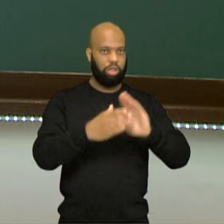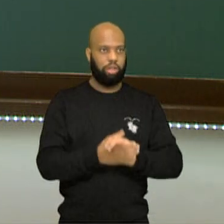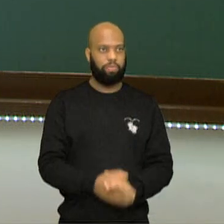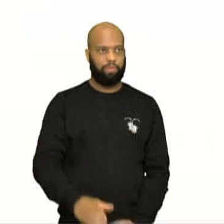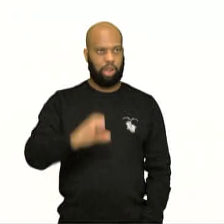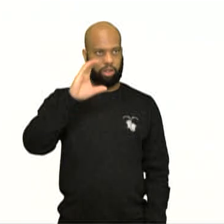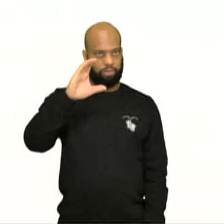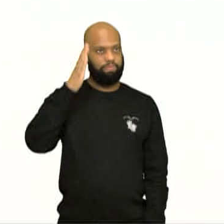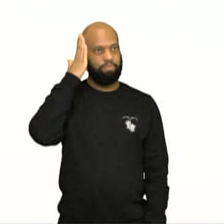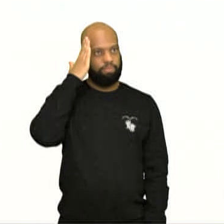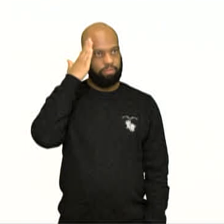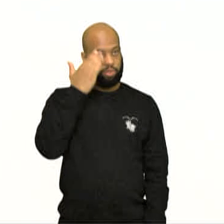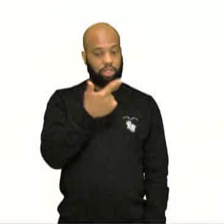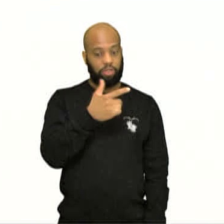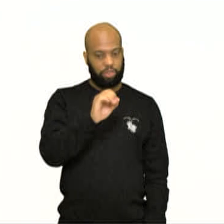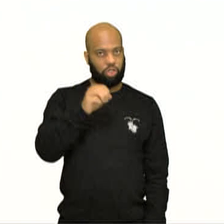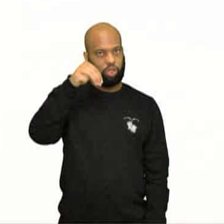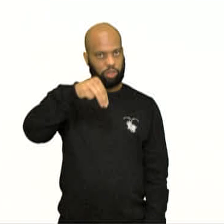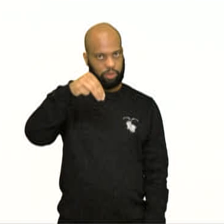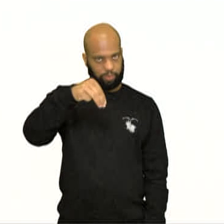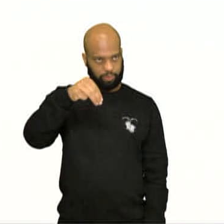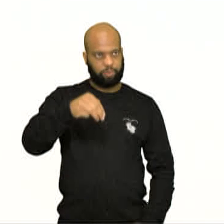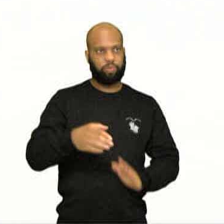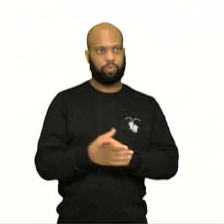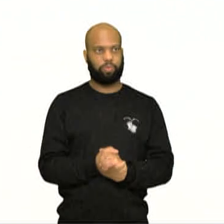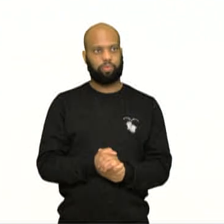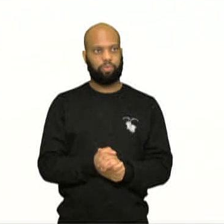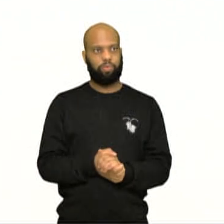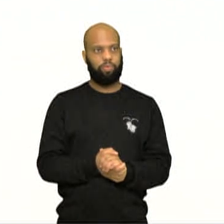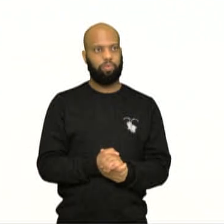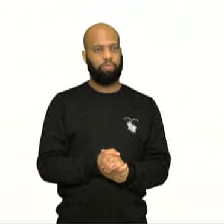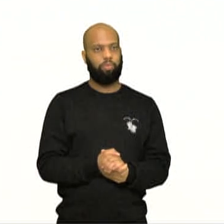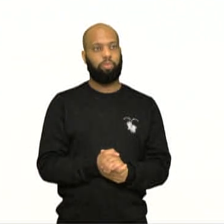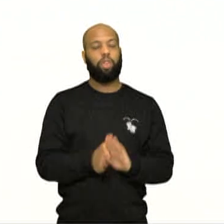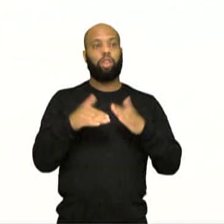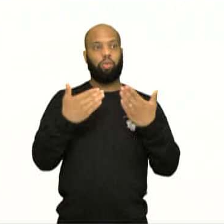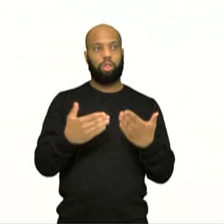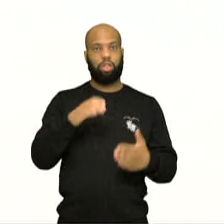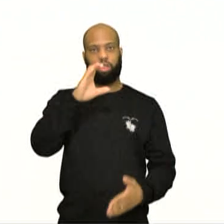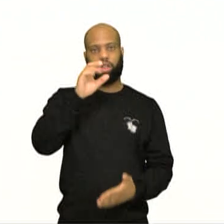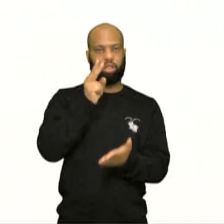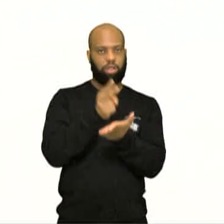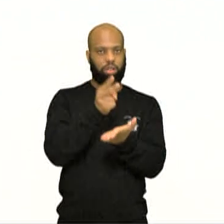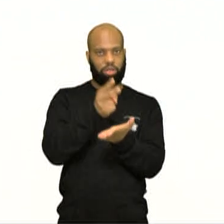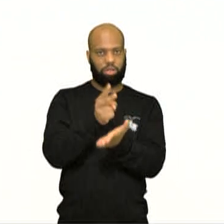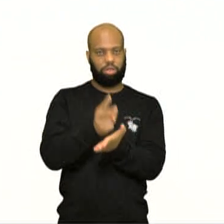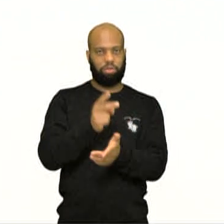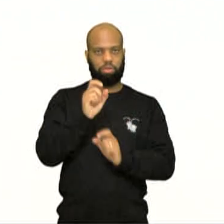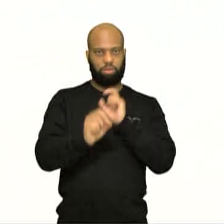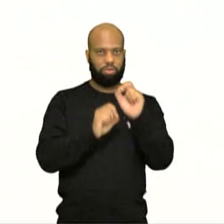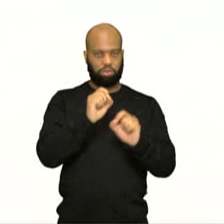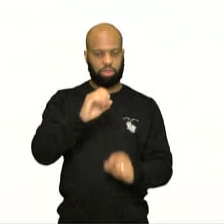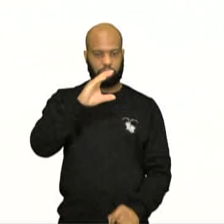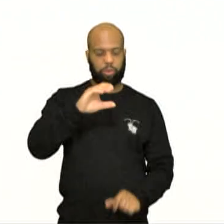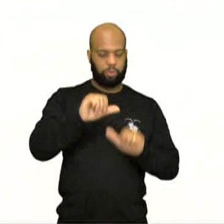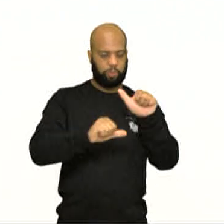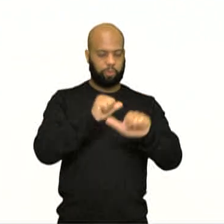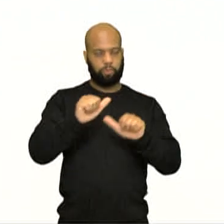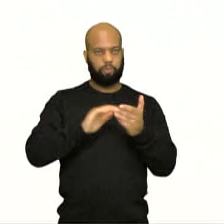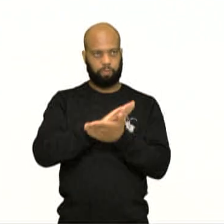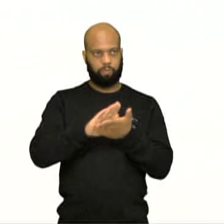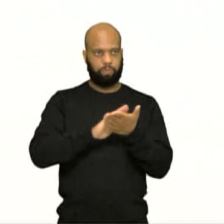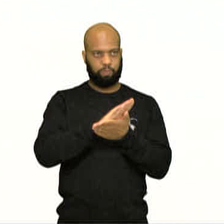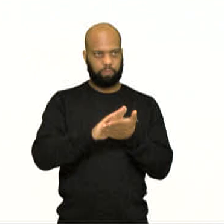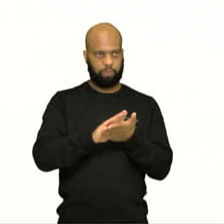ser a capacitância vezes a tensão máxima. Lembrando que a capacitância ela é constante. Estamos trabalhando com capacitâncias que não mudam.